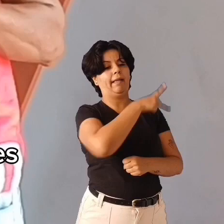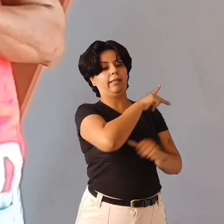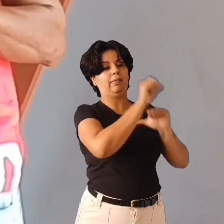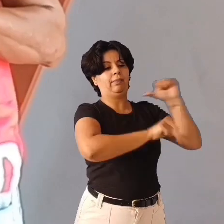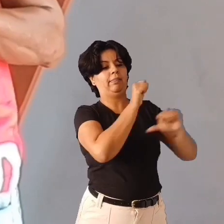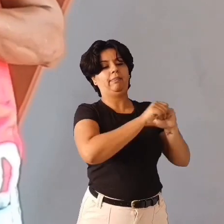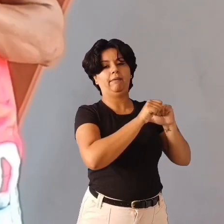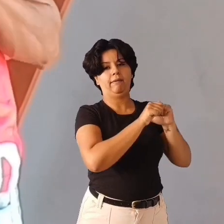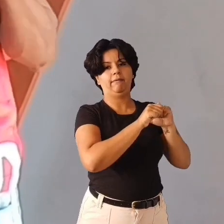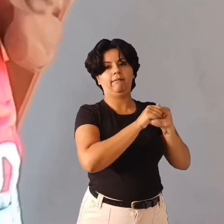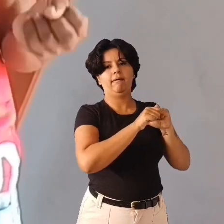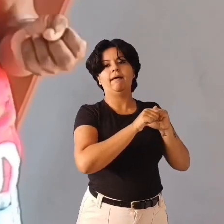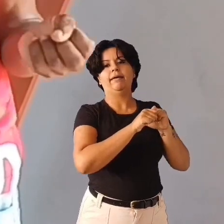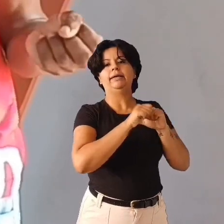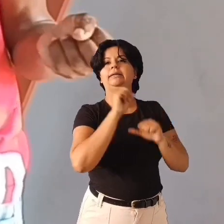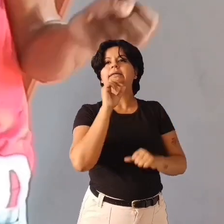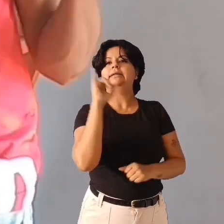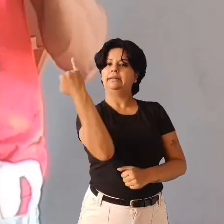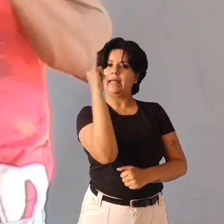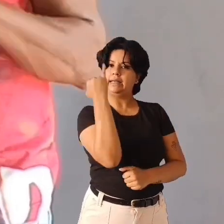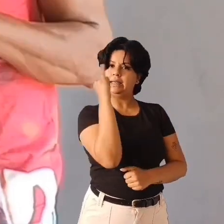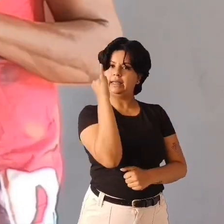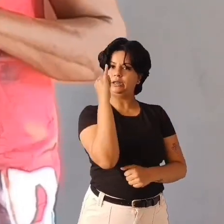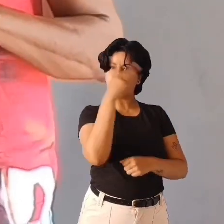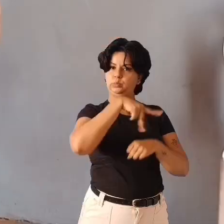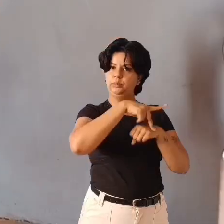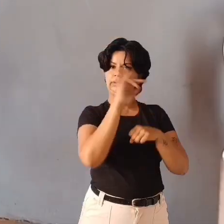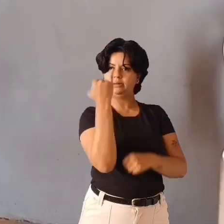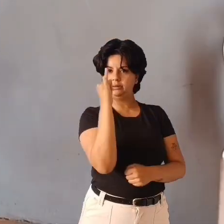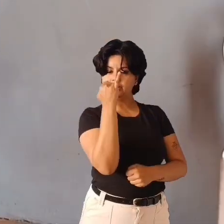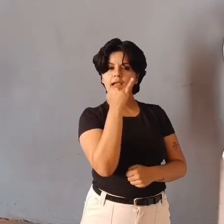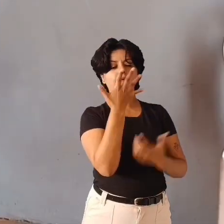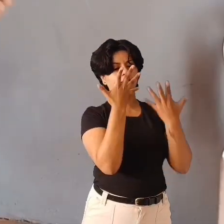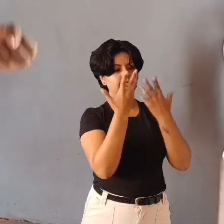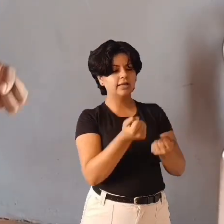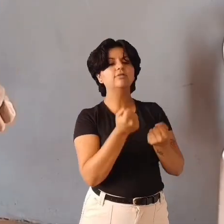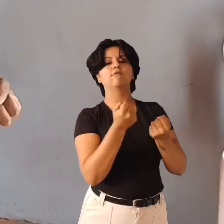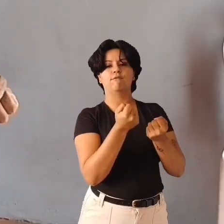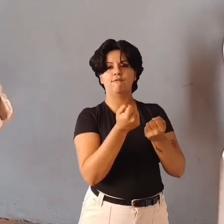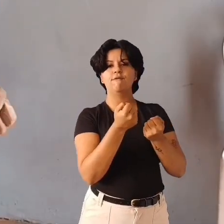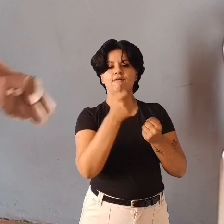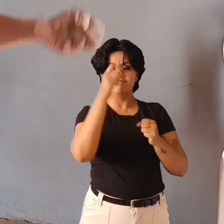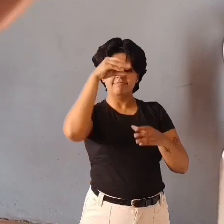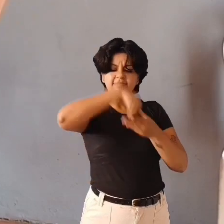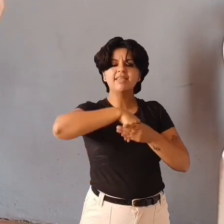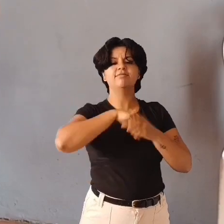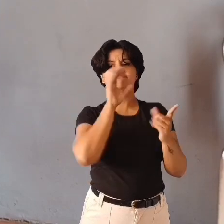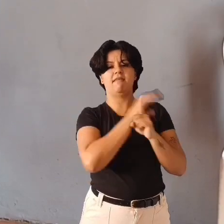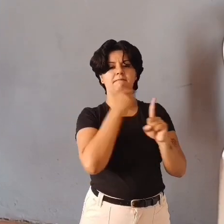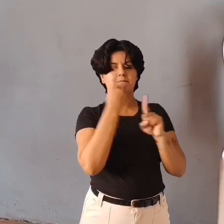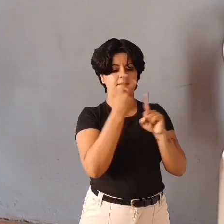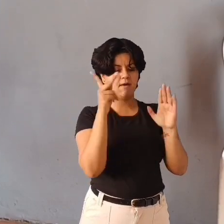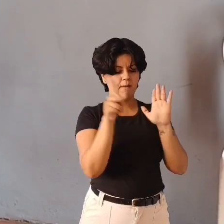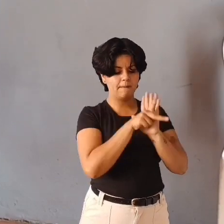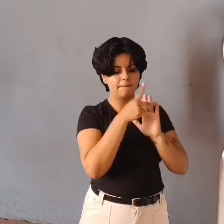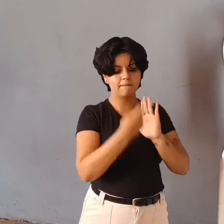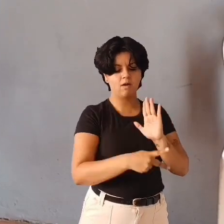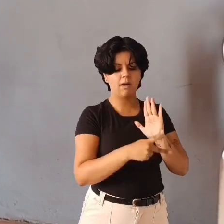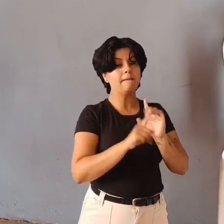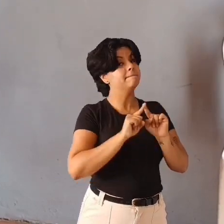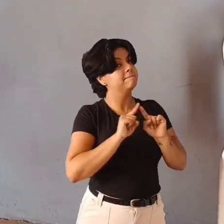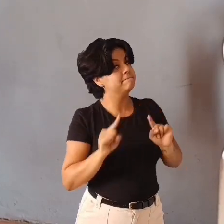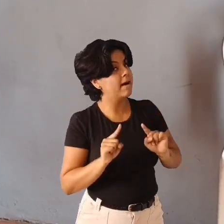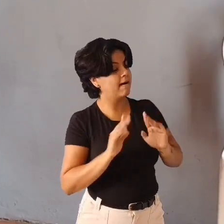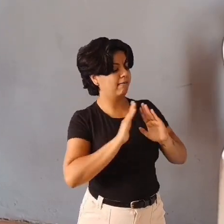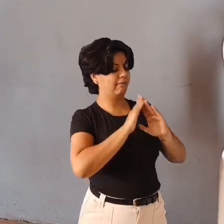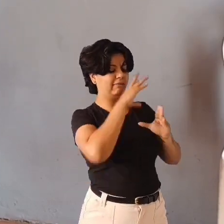padres, vieram os italianos, aí mudou o padre, mas só que ele aceitou que a festa fosse realizada na comunidade,